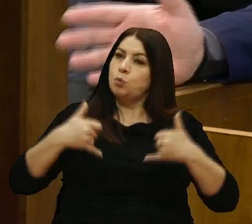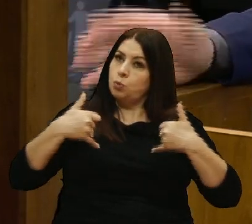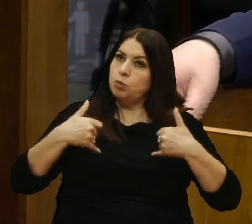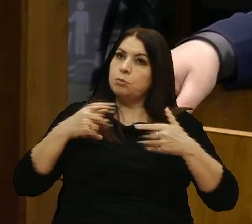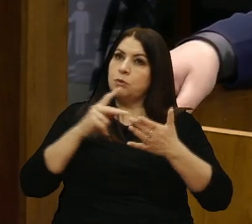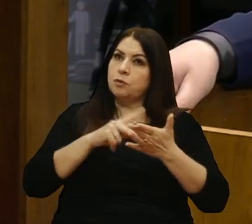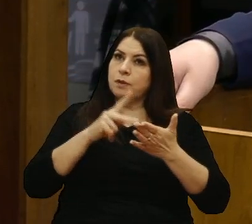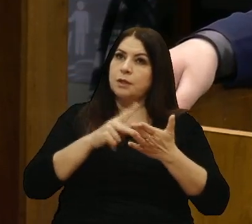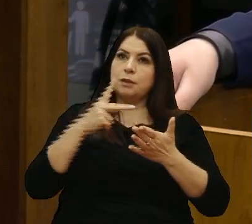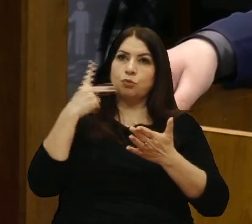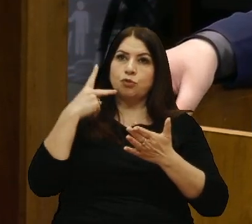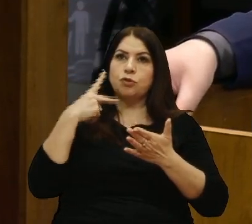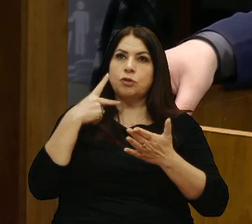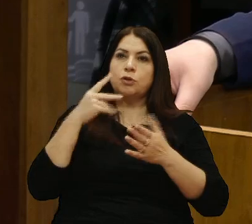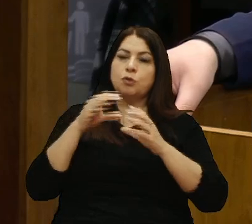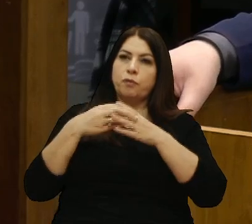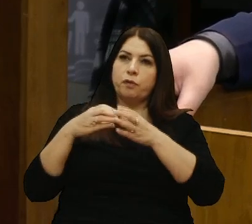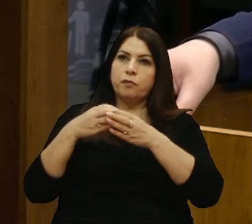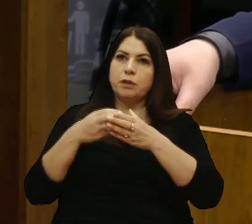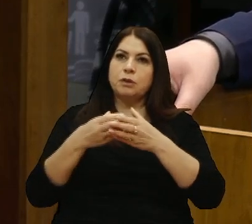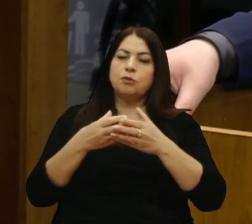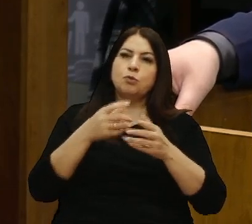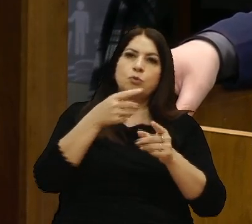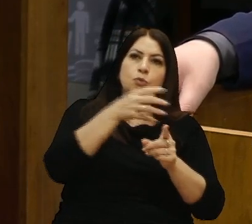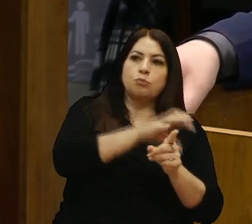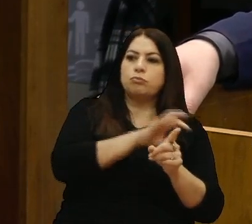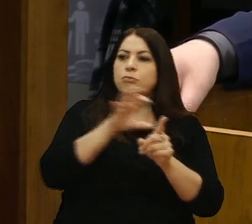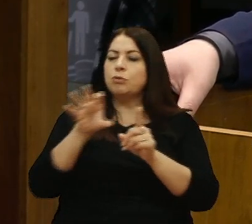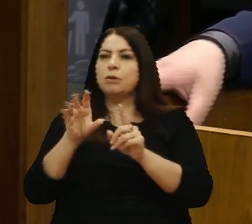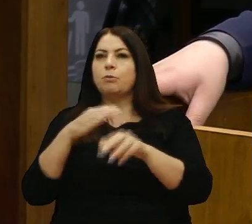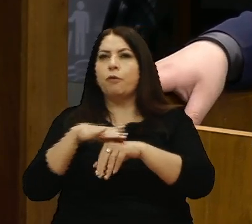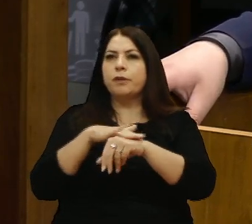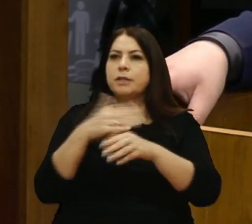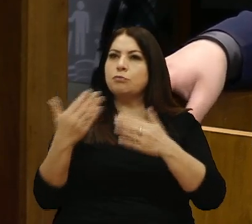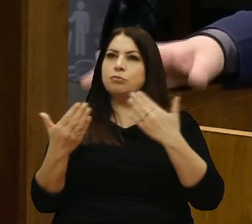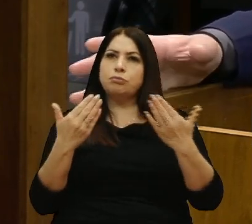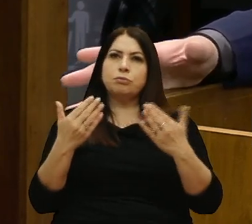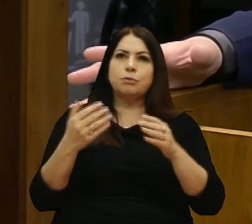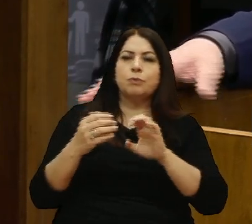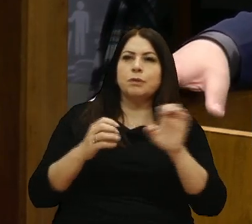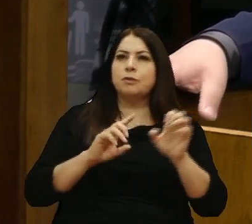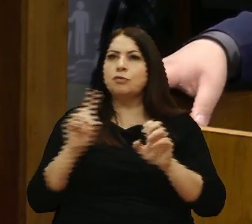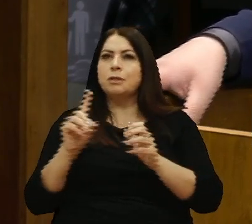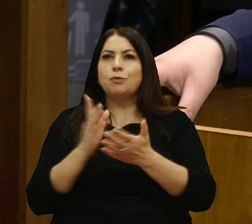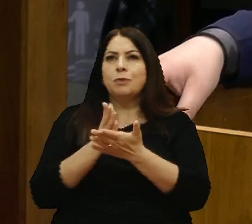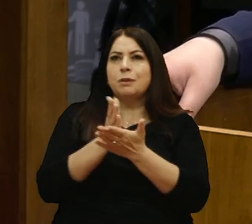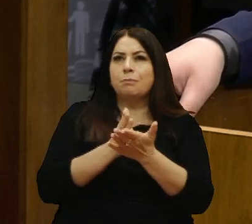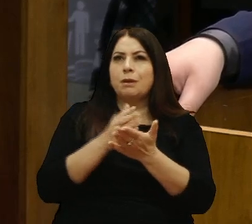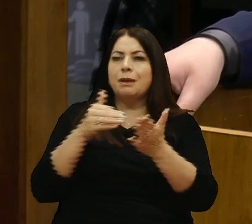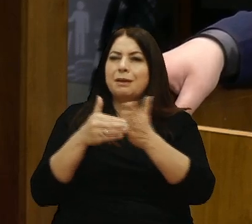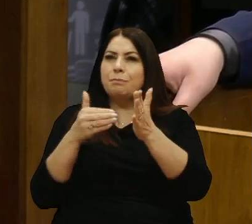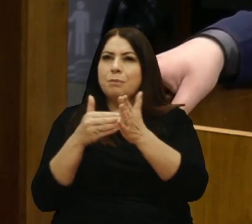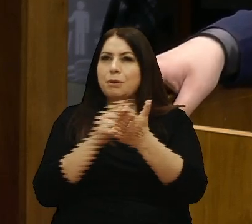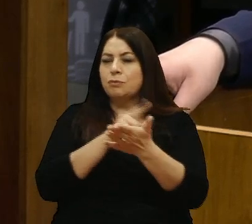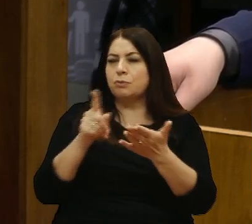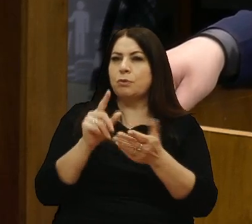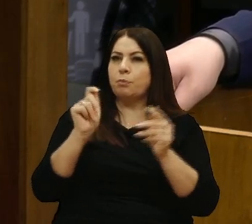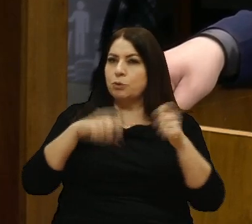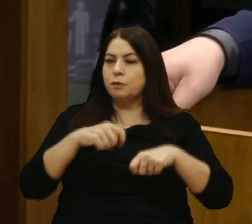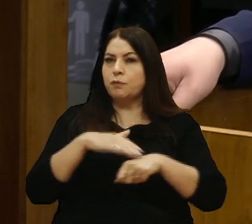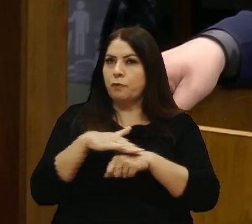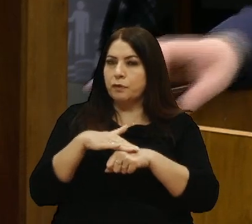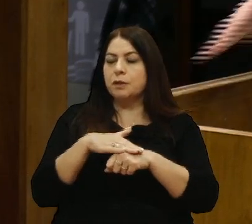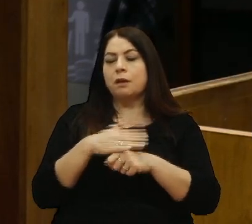fato, a política é feita assim, convivendo com a oposição, sabendo conversar com a oposição dentro dos limites daquilo que é possível